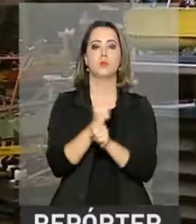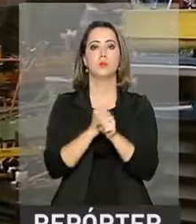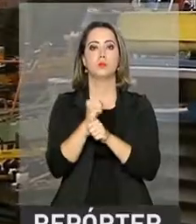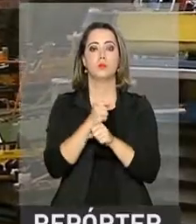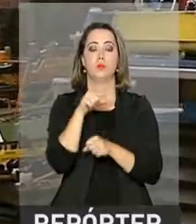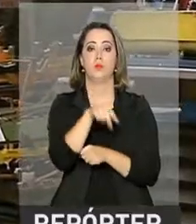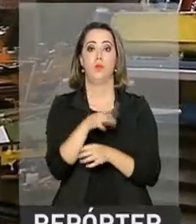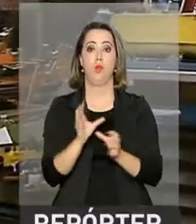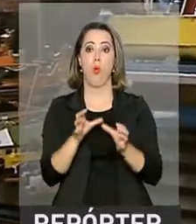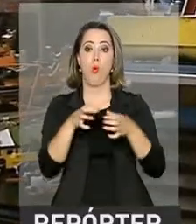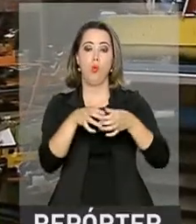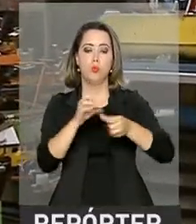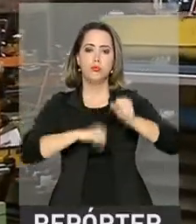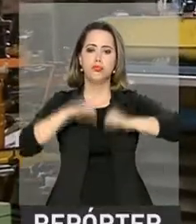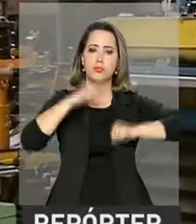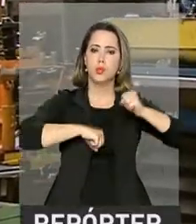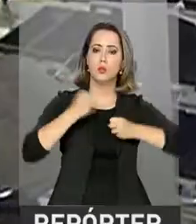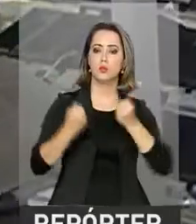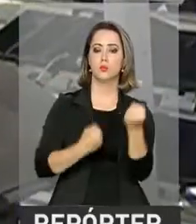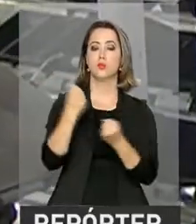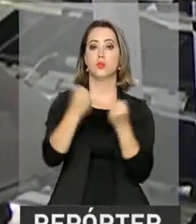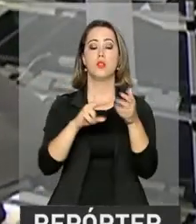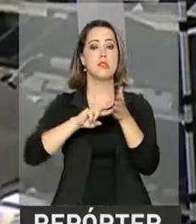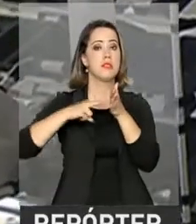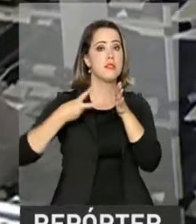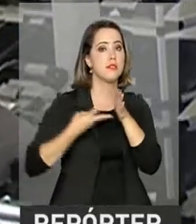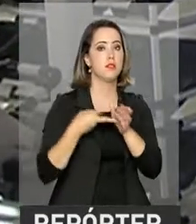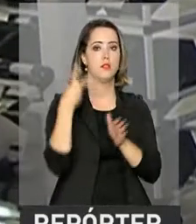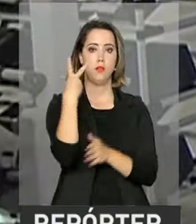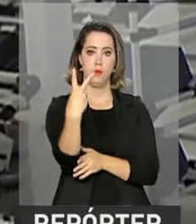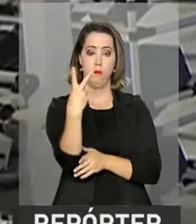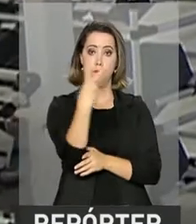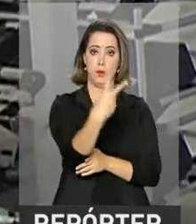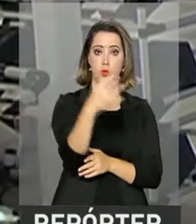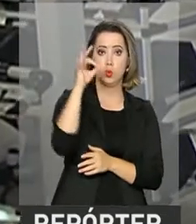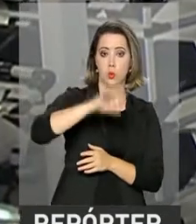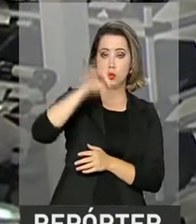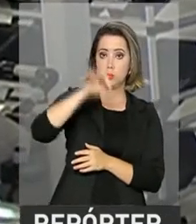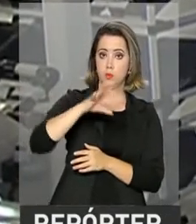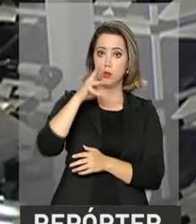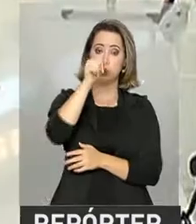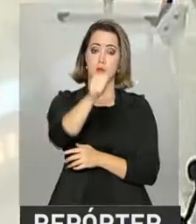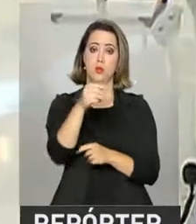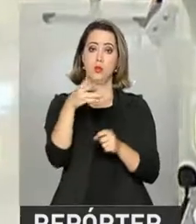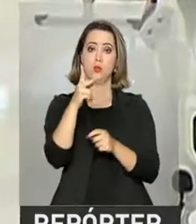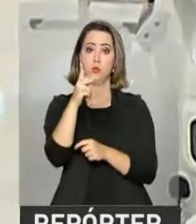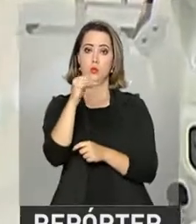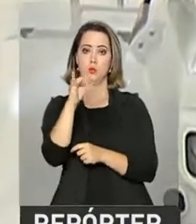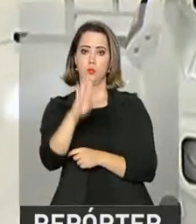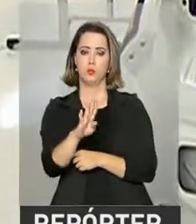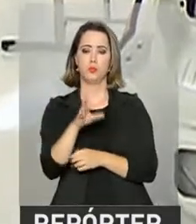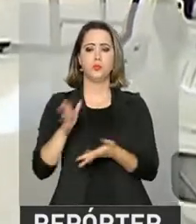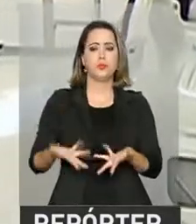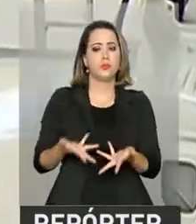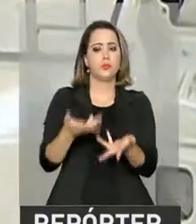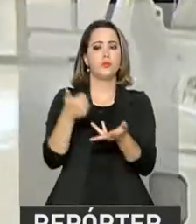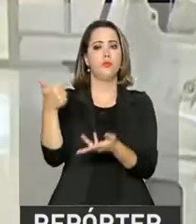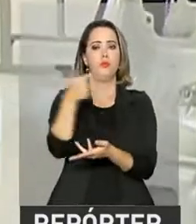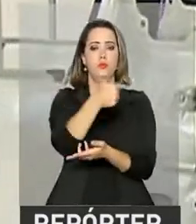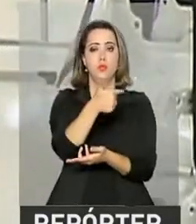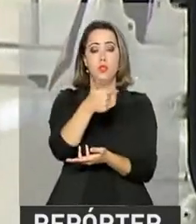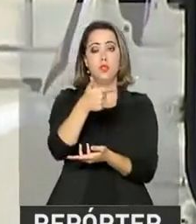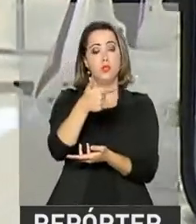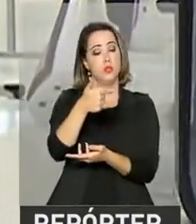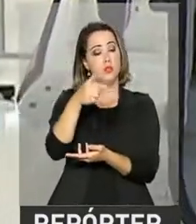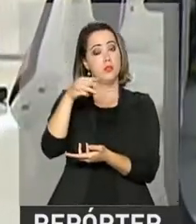A indústria automotiva representa 22% do produto interno bruto industrial, gera 17 bilhões de dólares